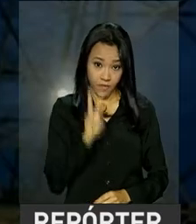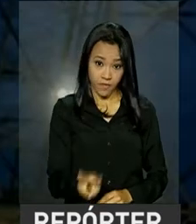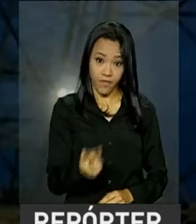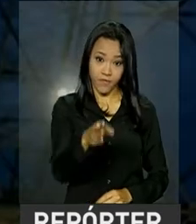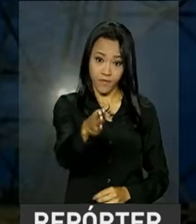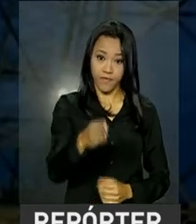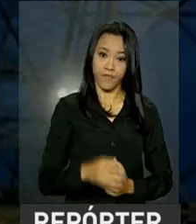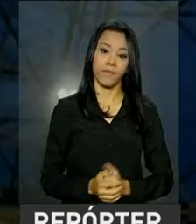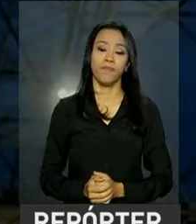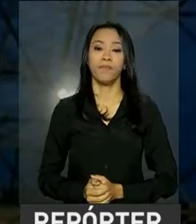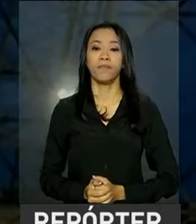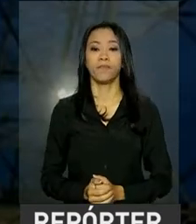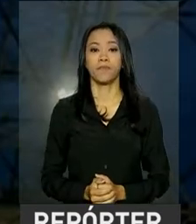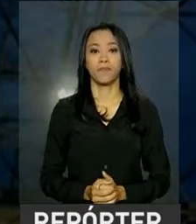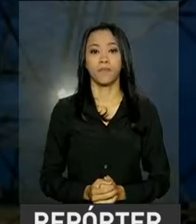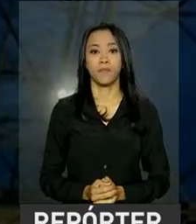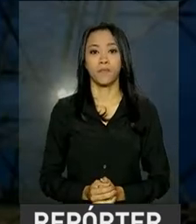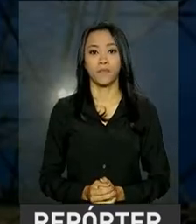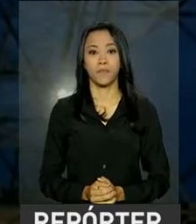o